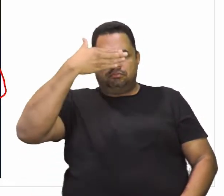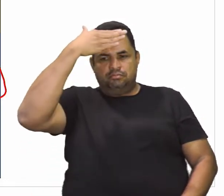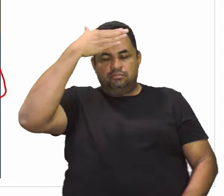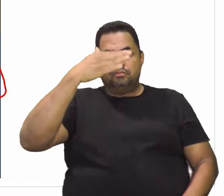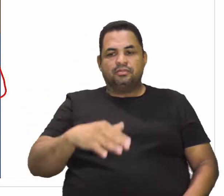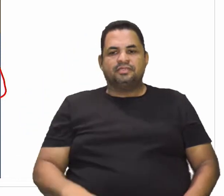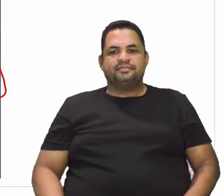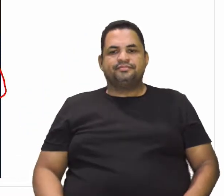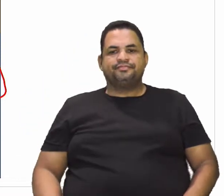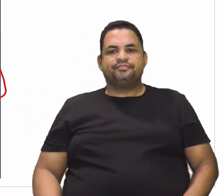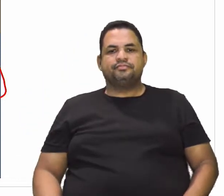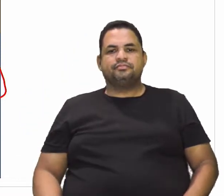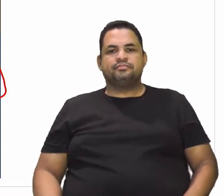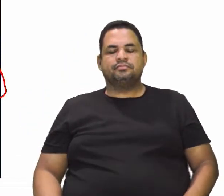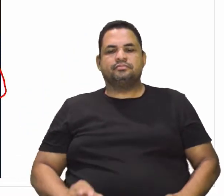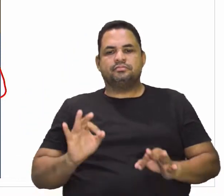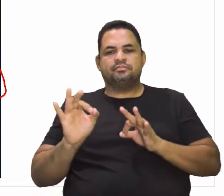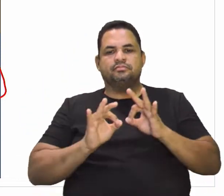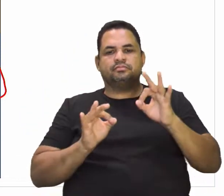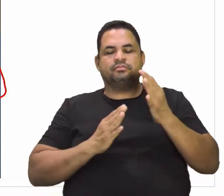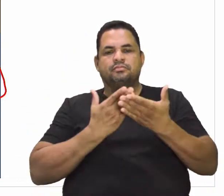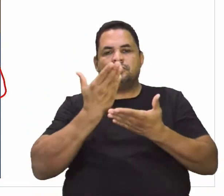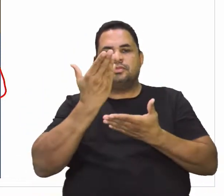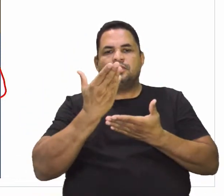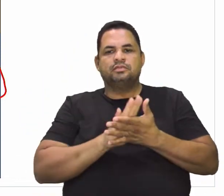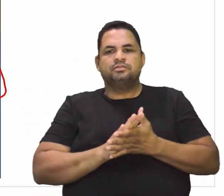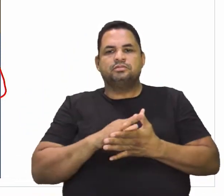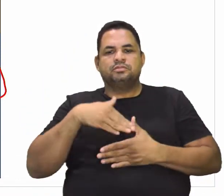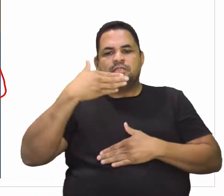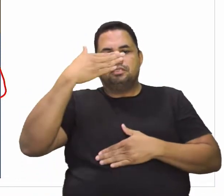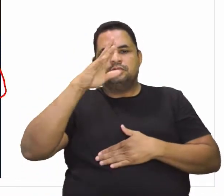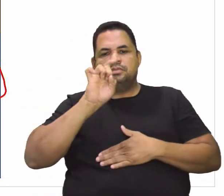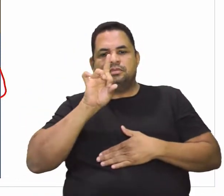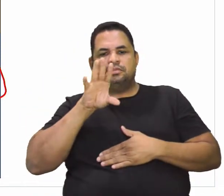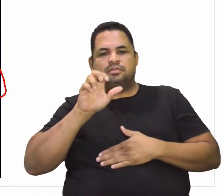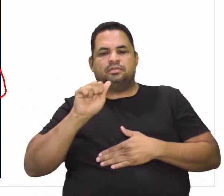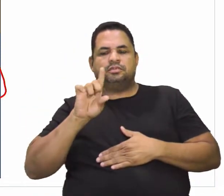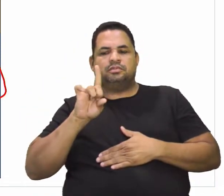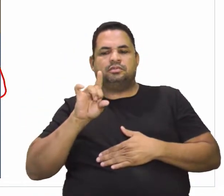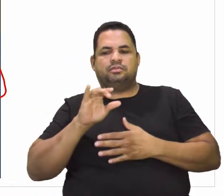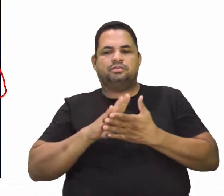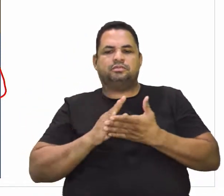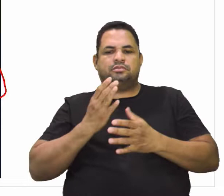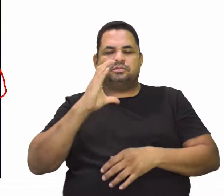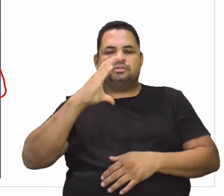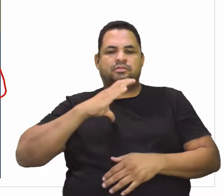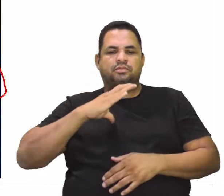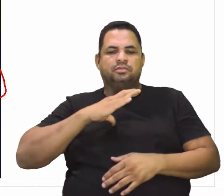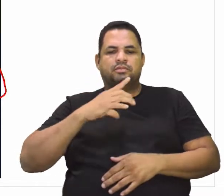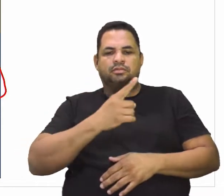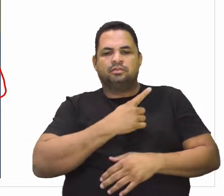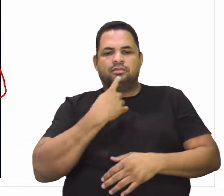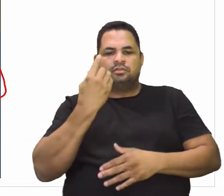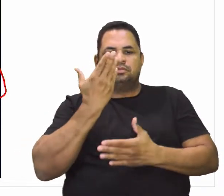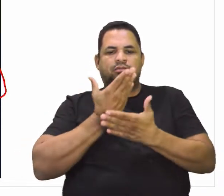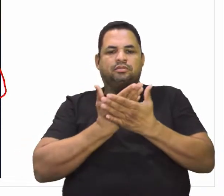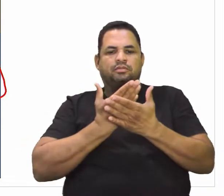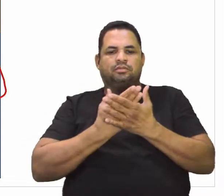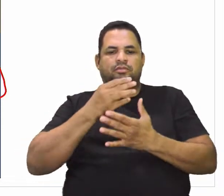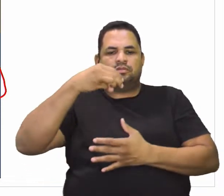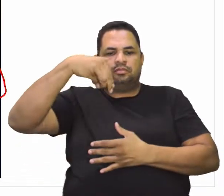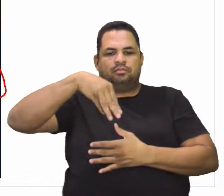da Arábia, aonde fica a Arábia Saudita, aonde fica a cidade que nós vamos estudar hoje,